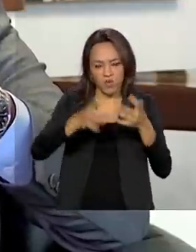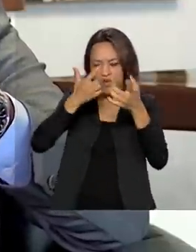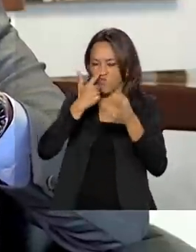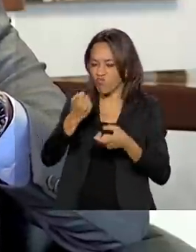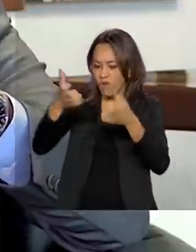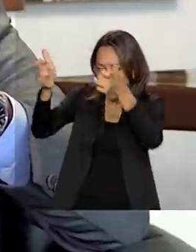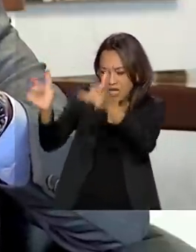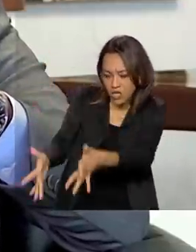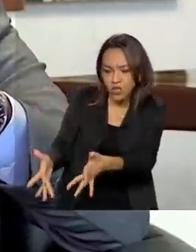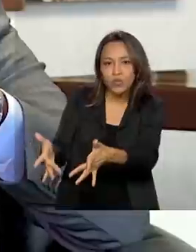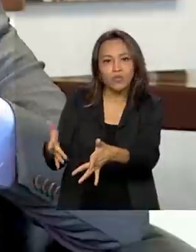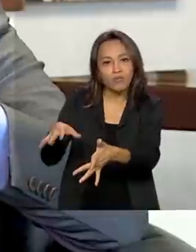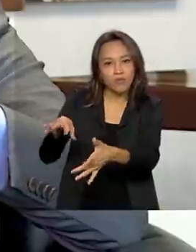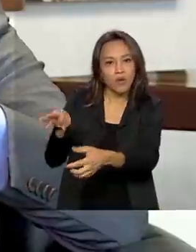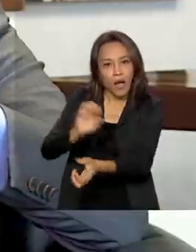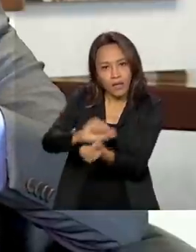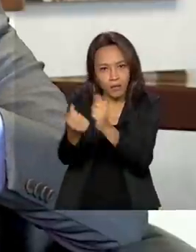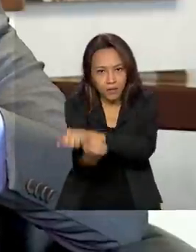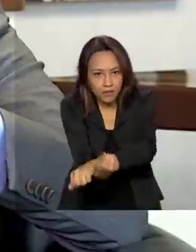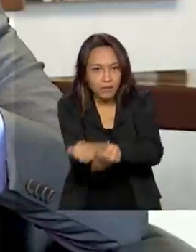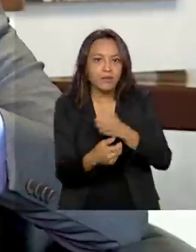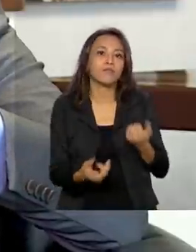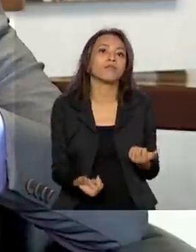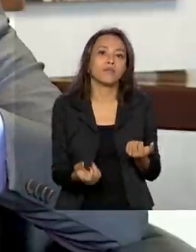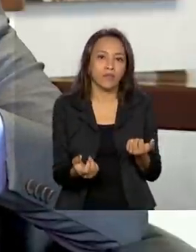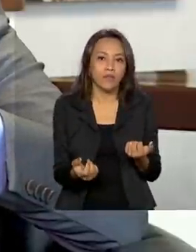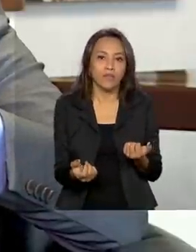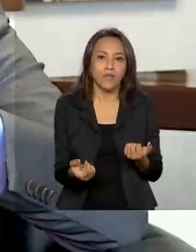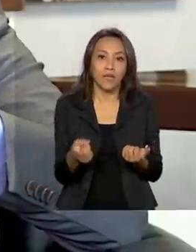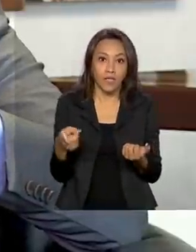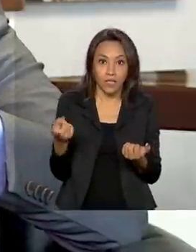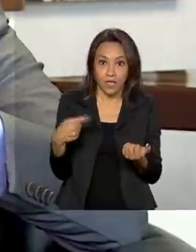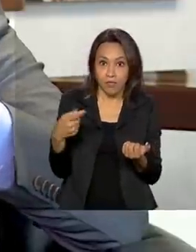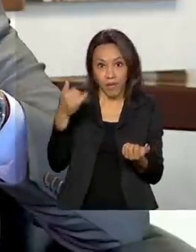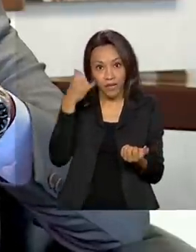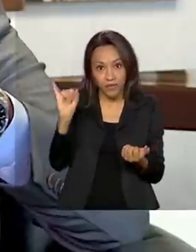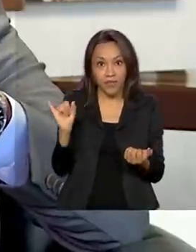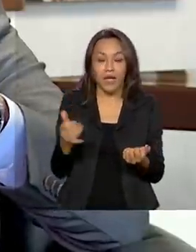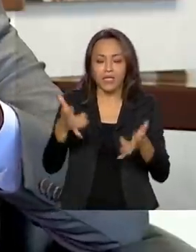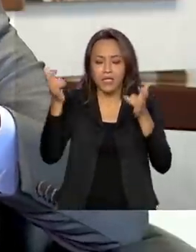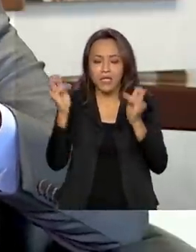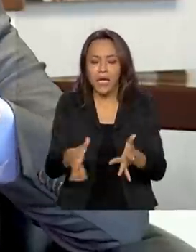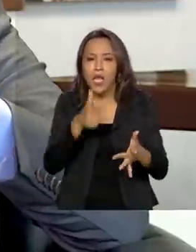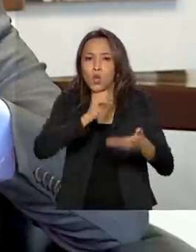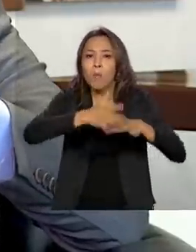lixo, a parte de Plano Nacional de Combate ao Lixo no Mar,